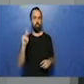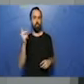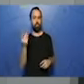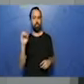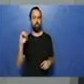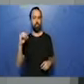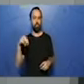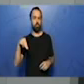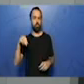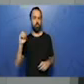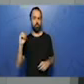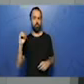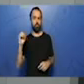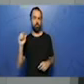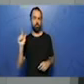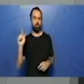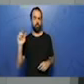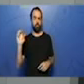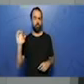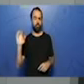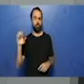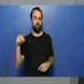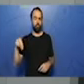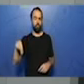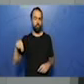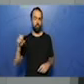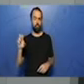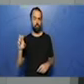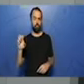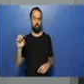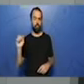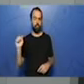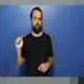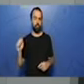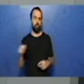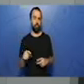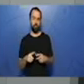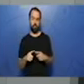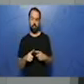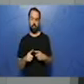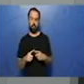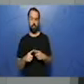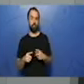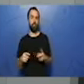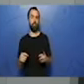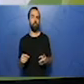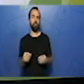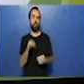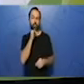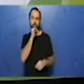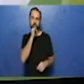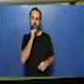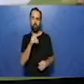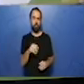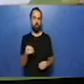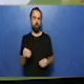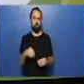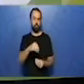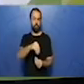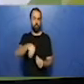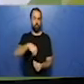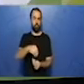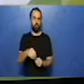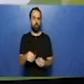homogênea, a gente tem a água e o sal. Misturando essas duas substâncias, a gente obtém uma